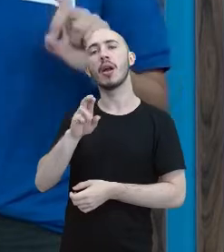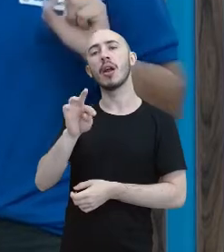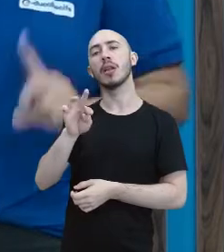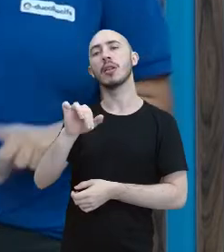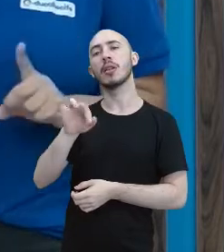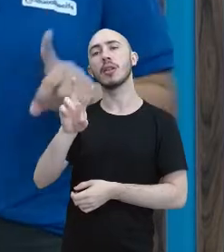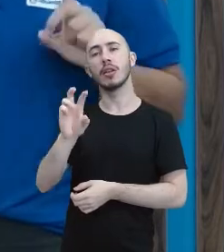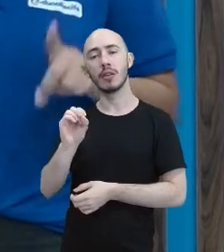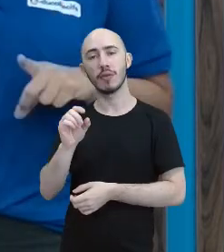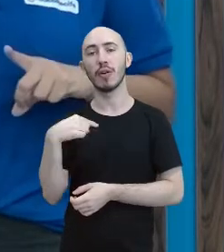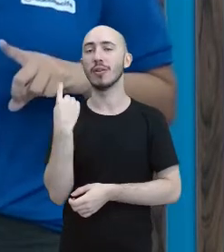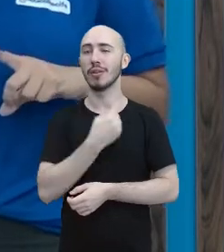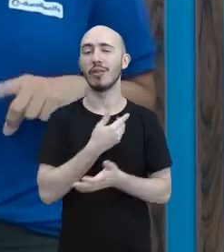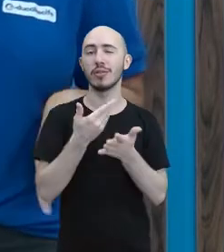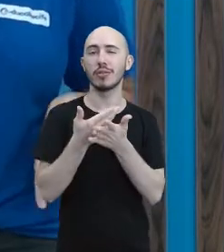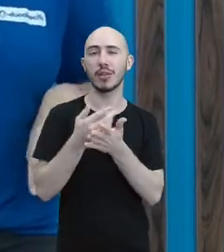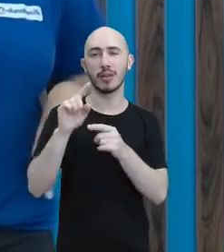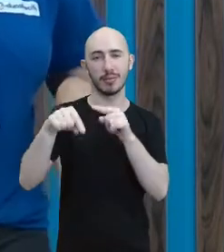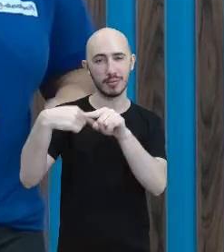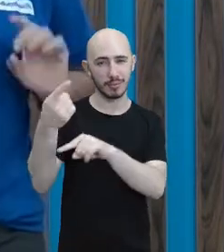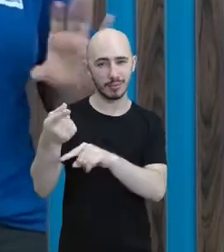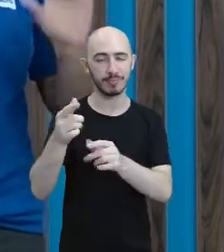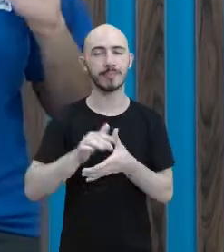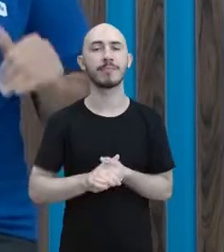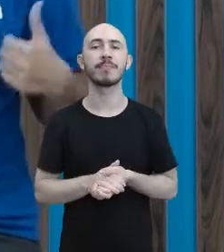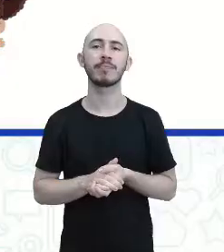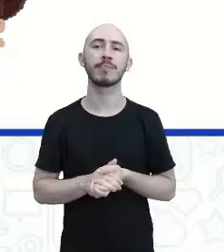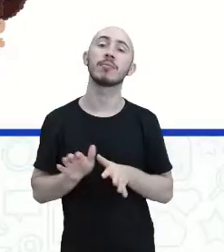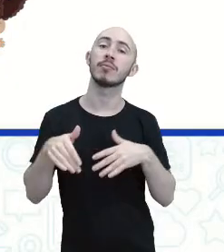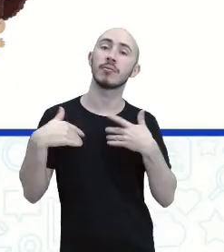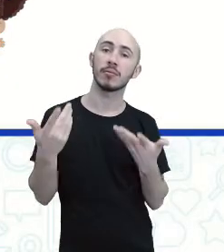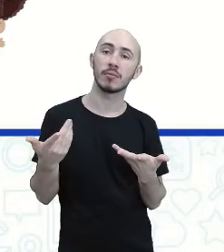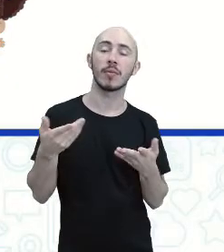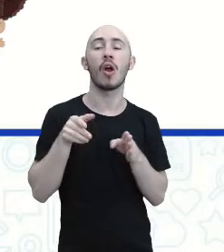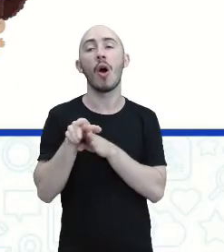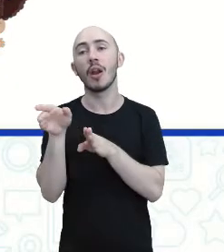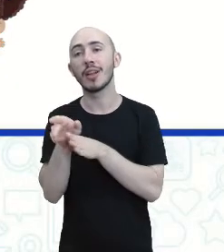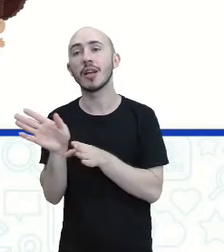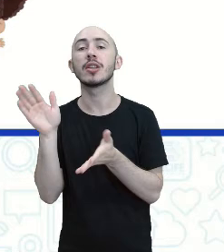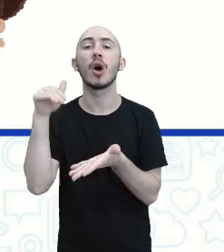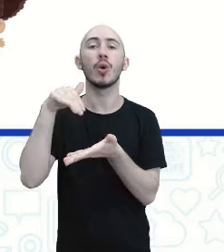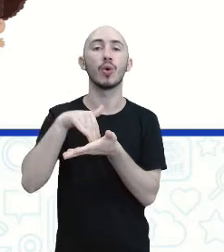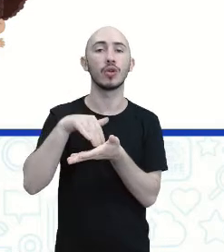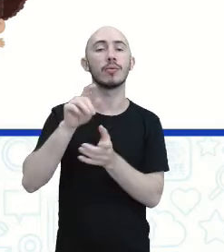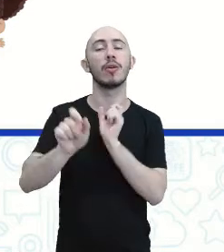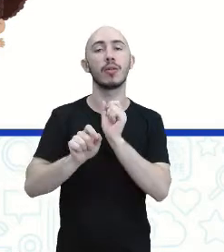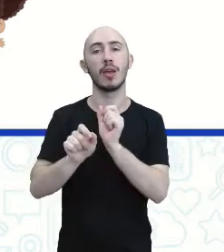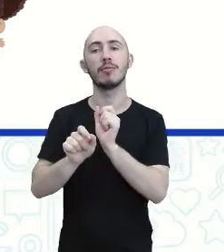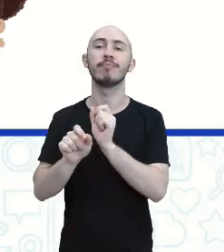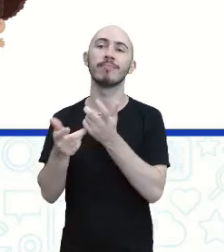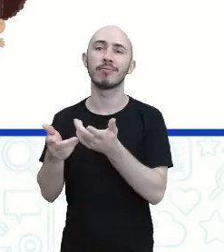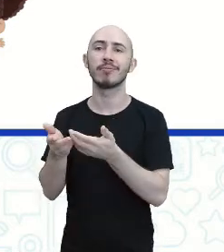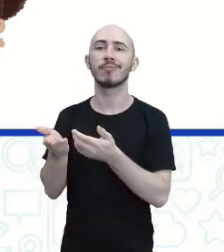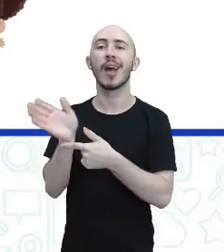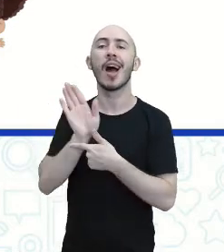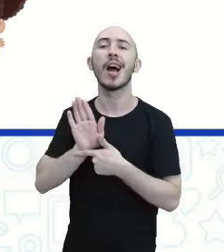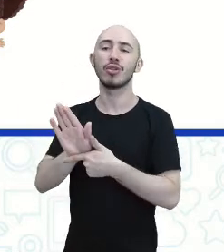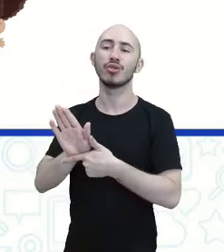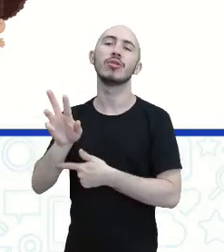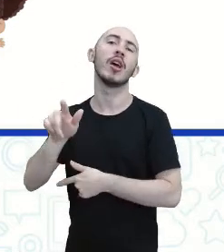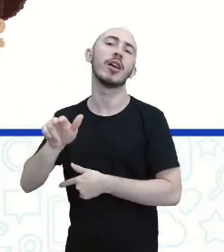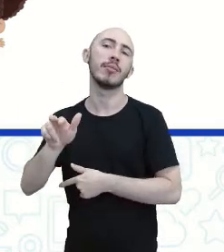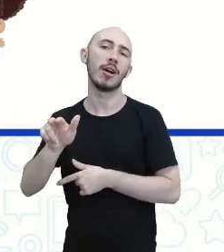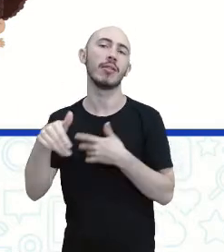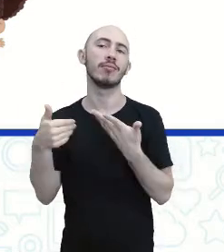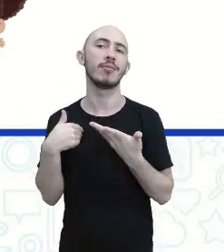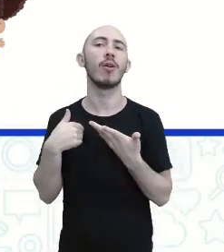mais sobre isso na próxima aula, tá? Tocada pela última instrução de seu tio, que era ajude sua irmã, Ana resolve